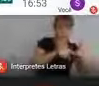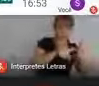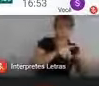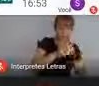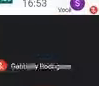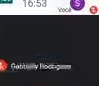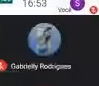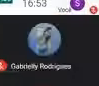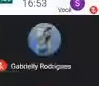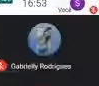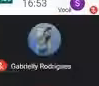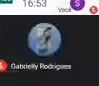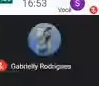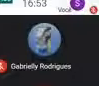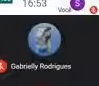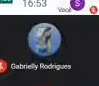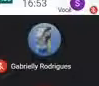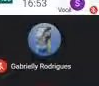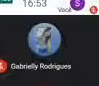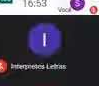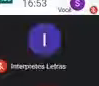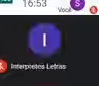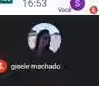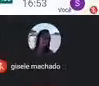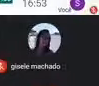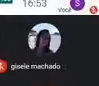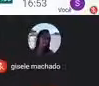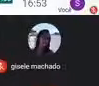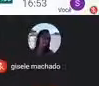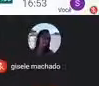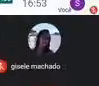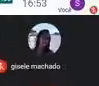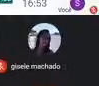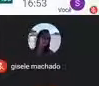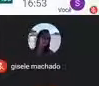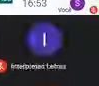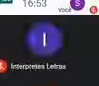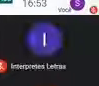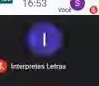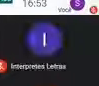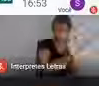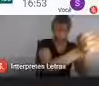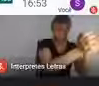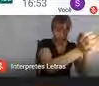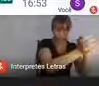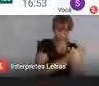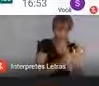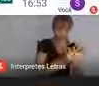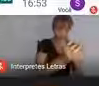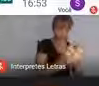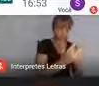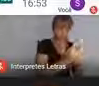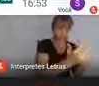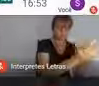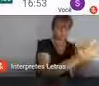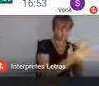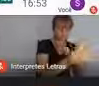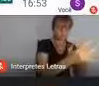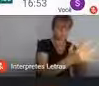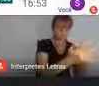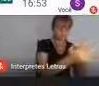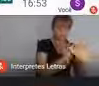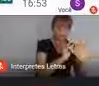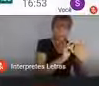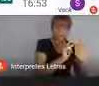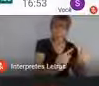aí nessa pequena imagem, a gente tem pequenos grupinhos de pessoas que são ligados entre si, mas tem